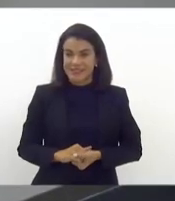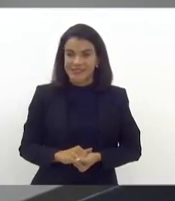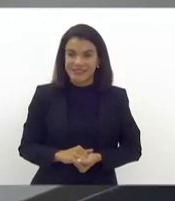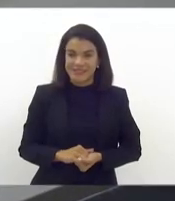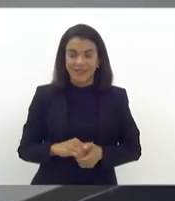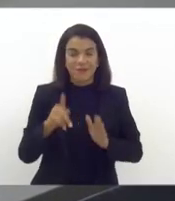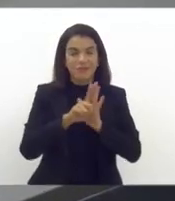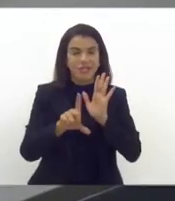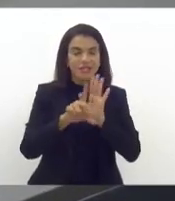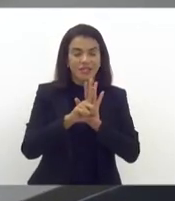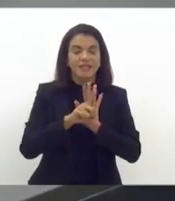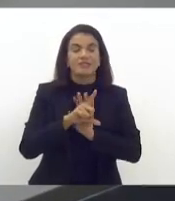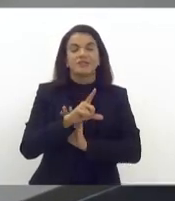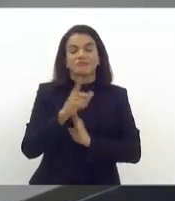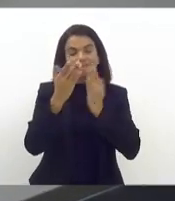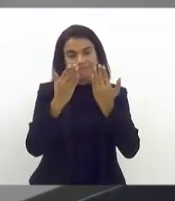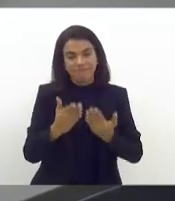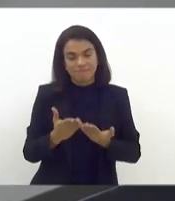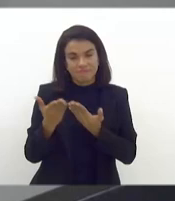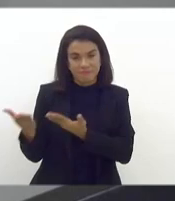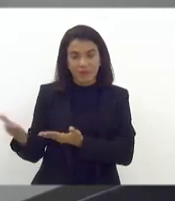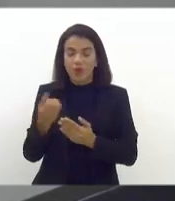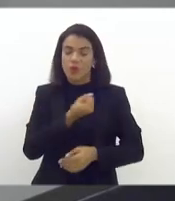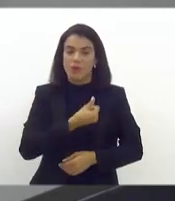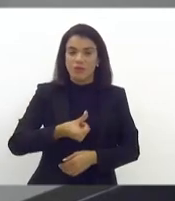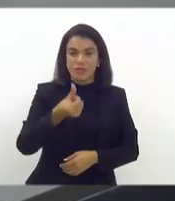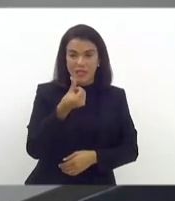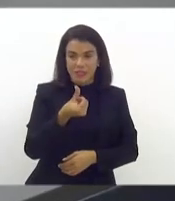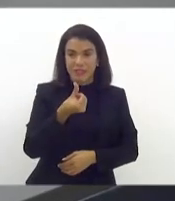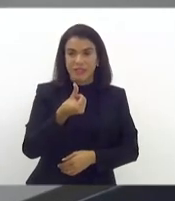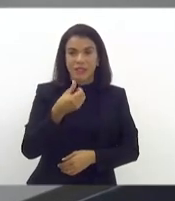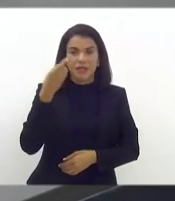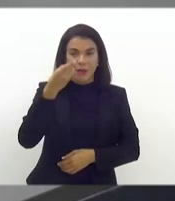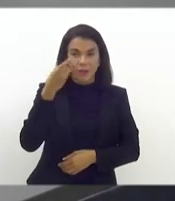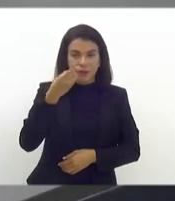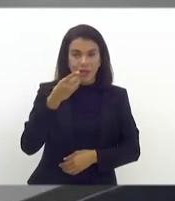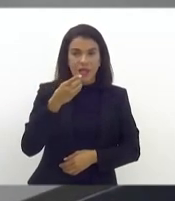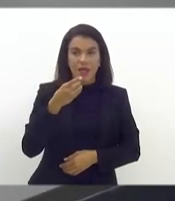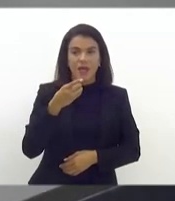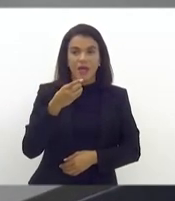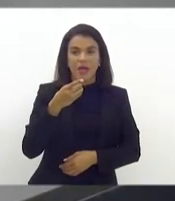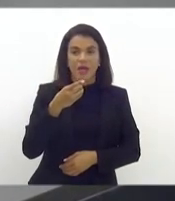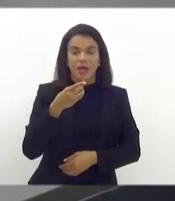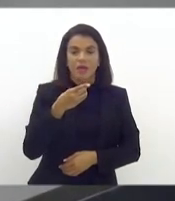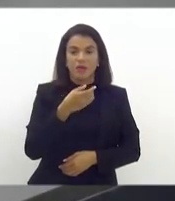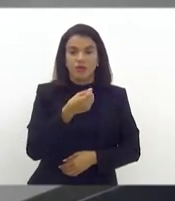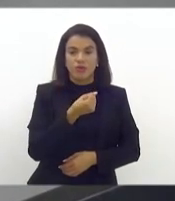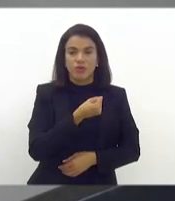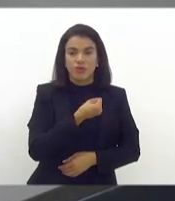Então, projeto com vista para o deputado Mink. Passemos ao item 6 da pauta, são os projetos de relatoria do deputado doutor Serginho. 6 da pauta, deputado Luiz